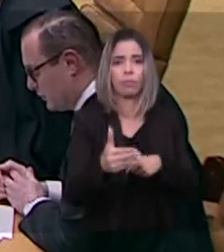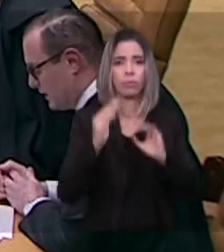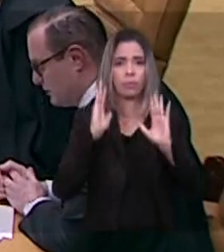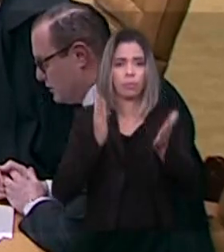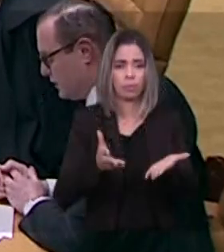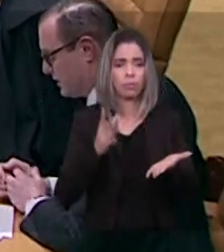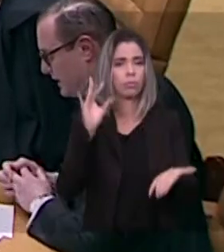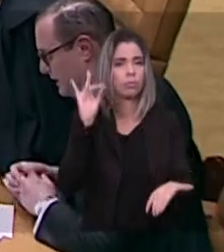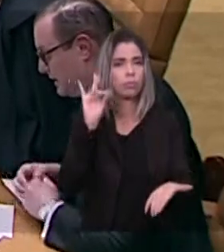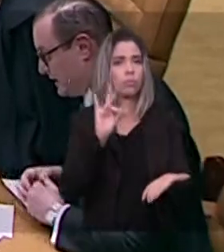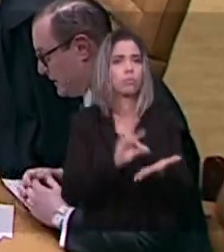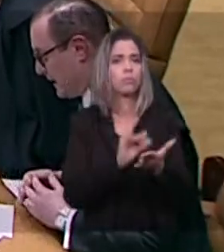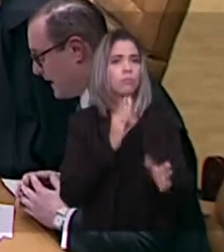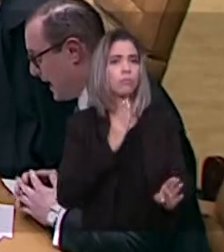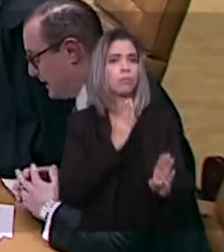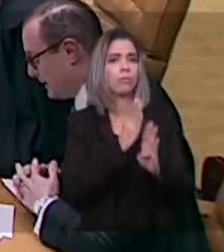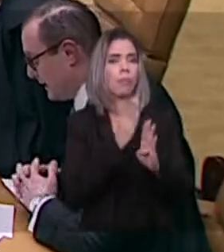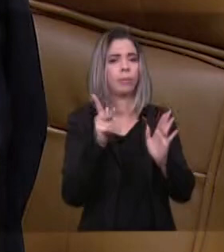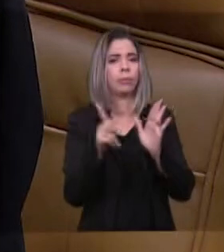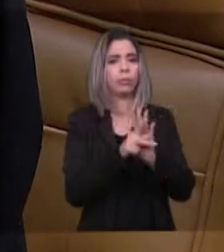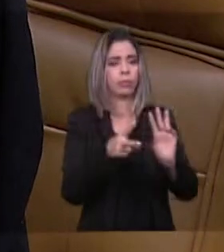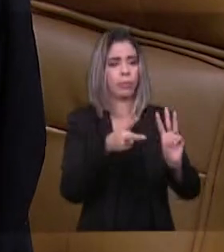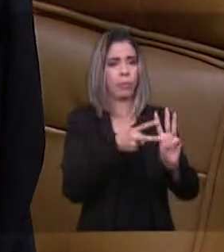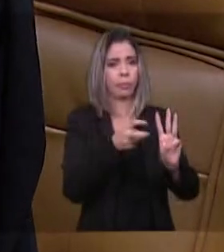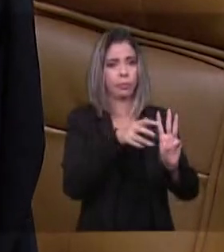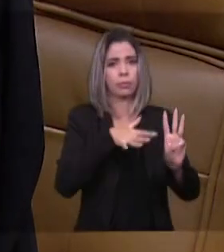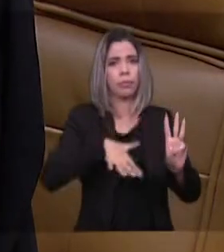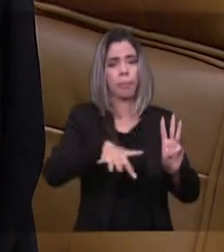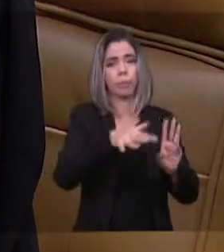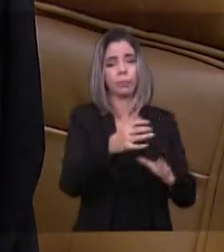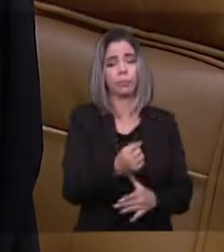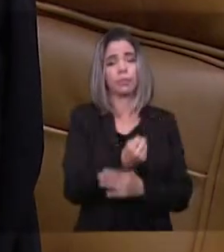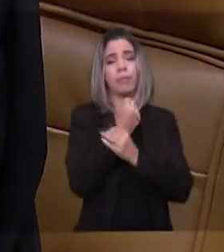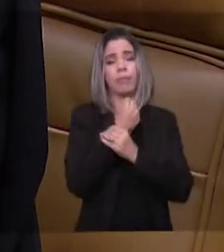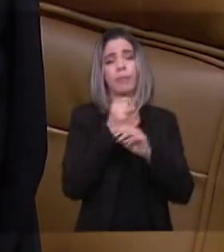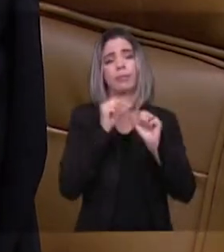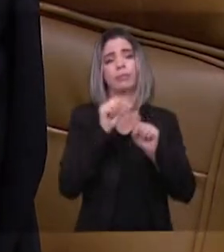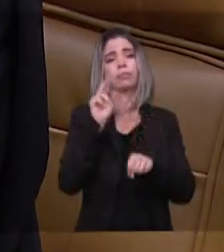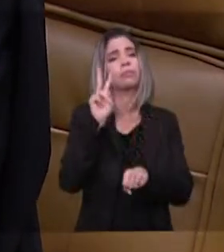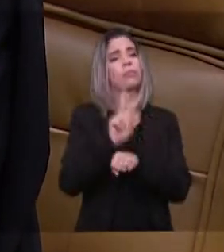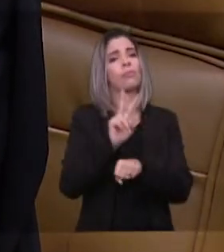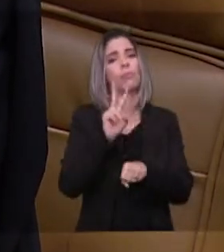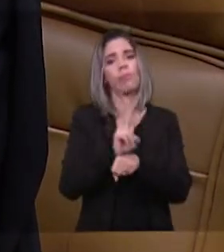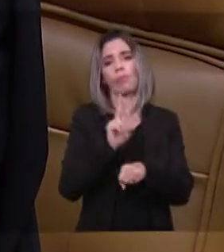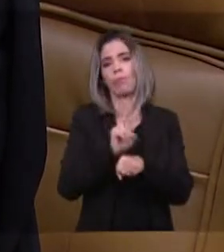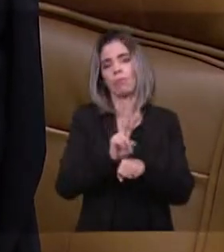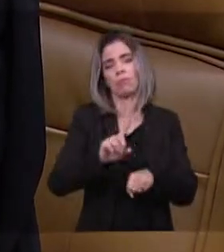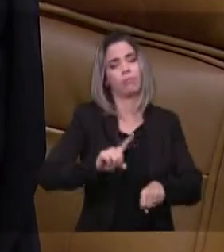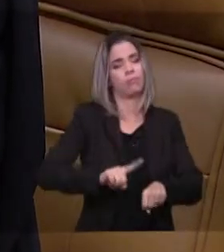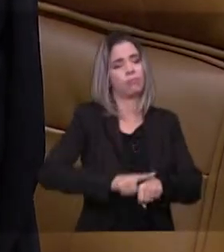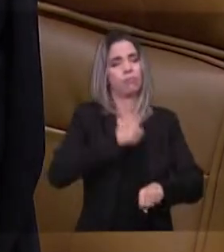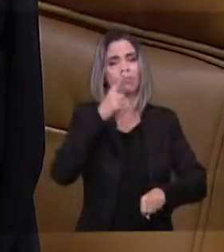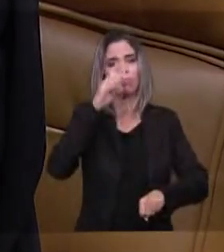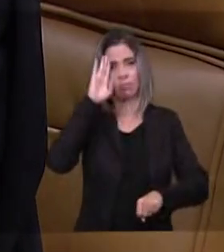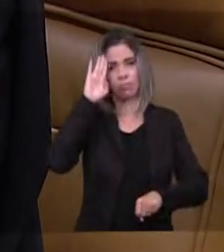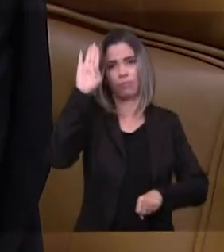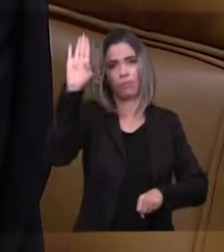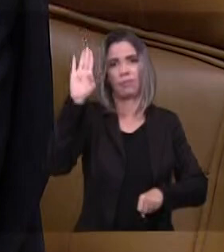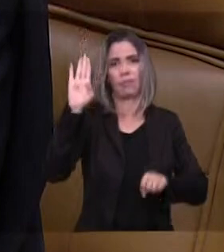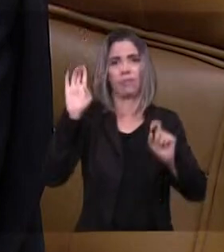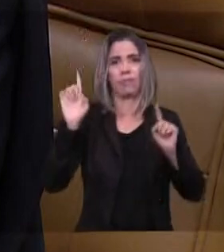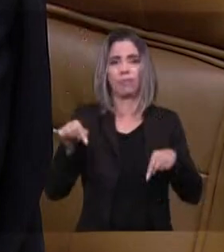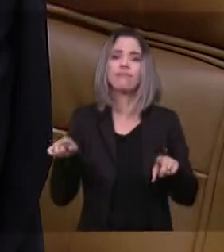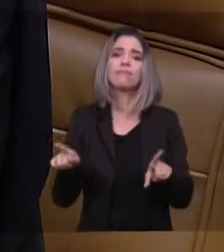ocupação tradicional indígena em determinada área, assegura-se a proteção como fonte primária e, por